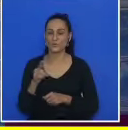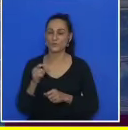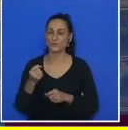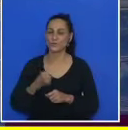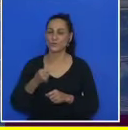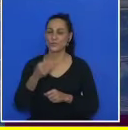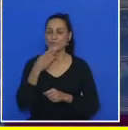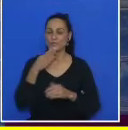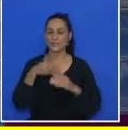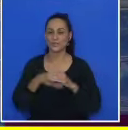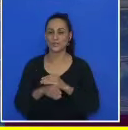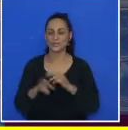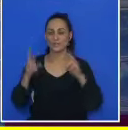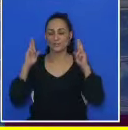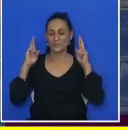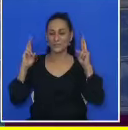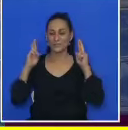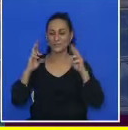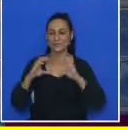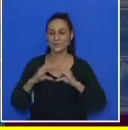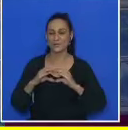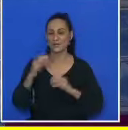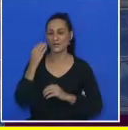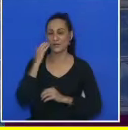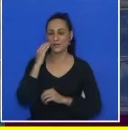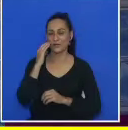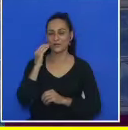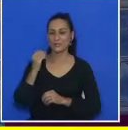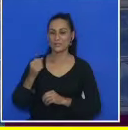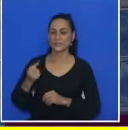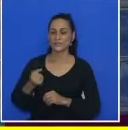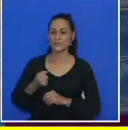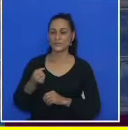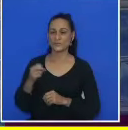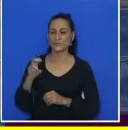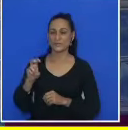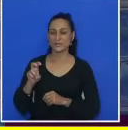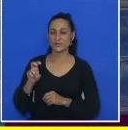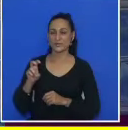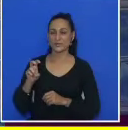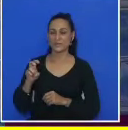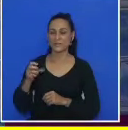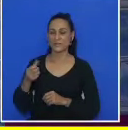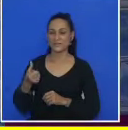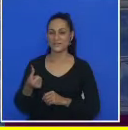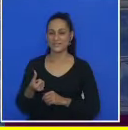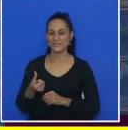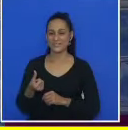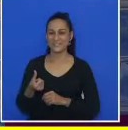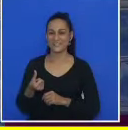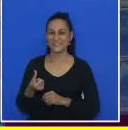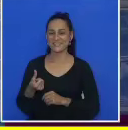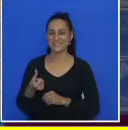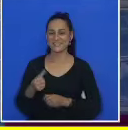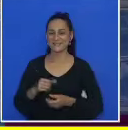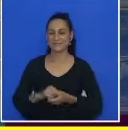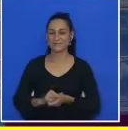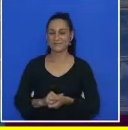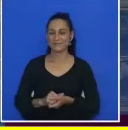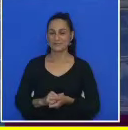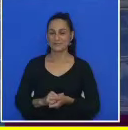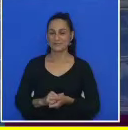da Time Mania. Estamos na torcida. Bola rosa, número 56. Rosa,